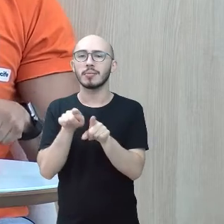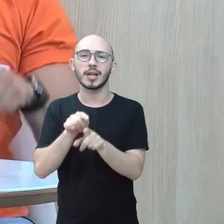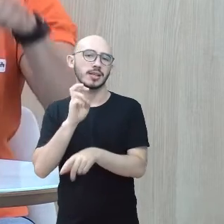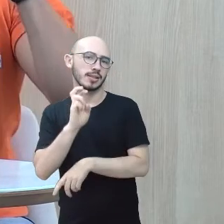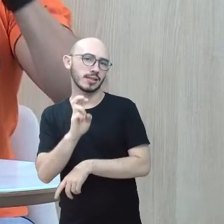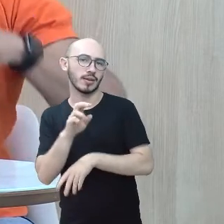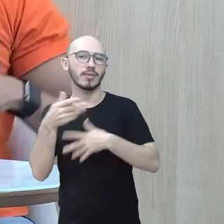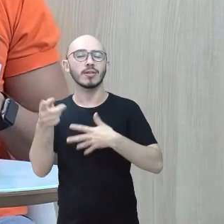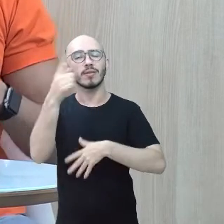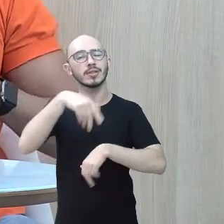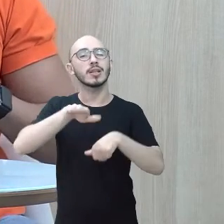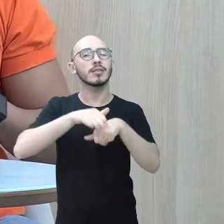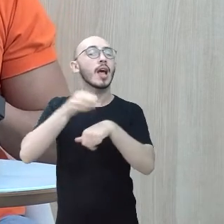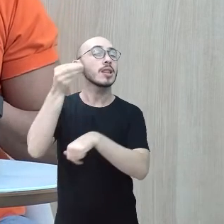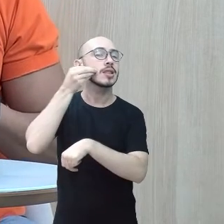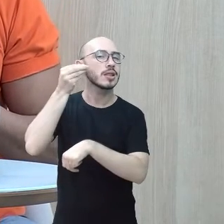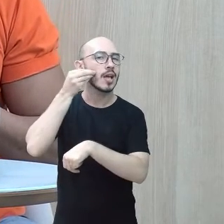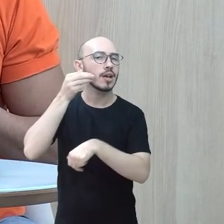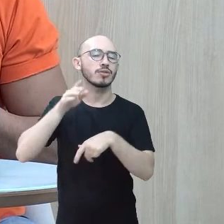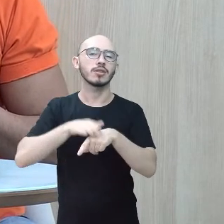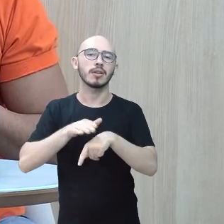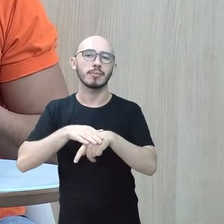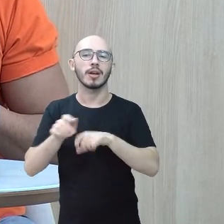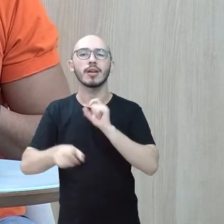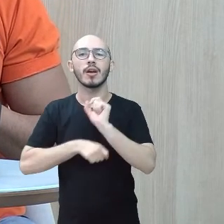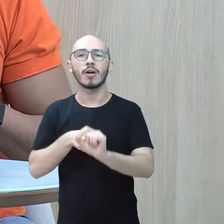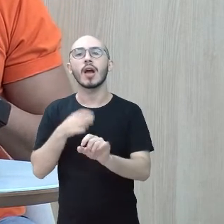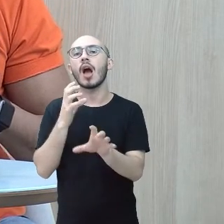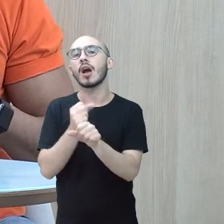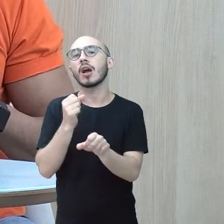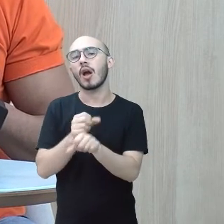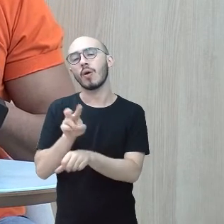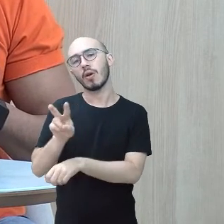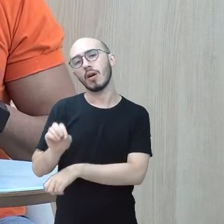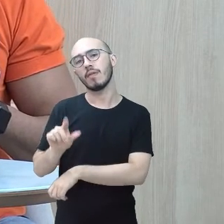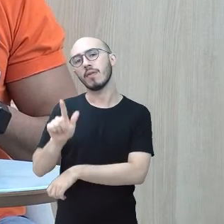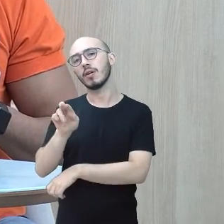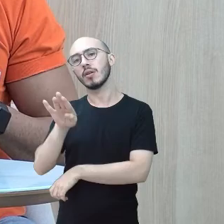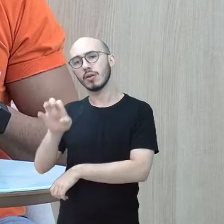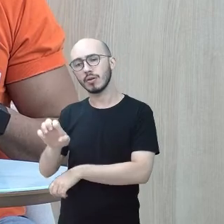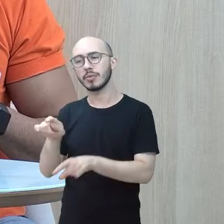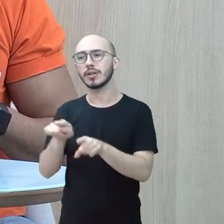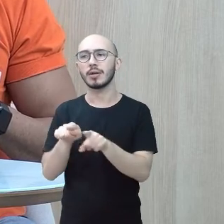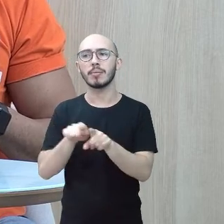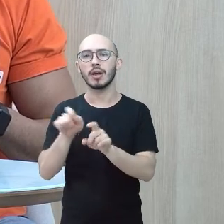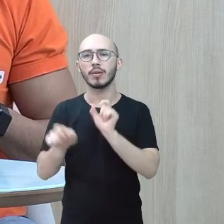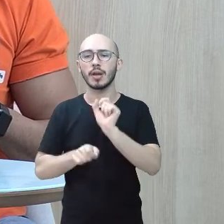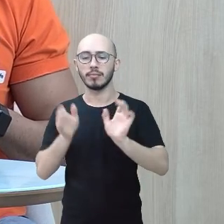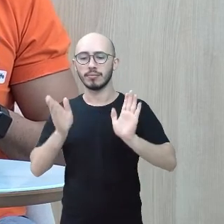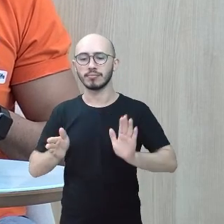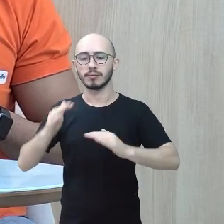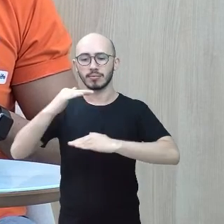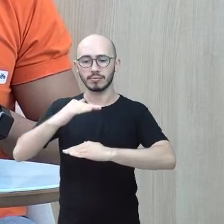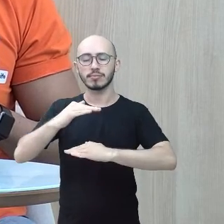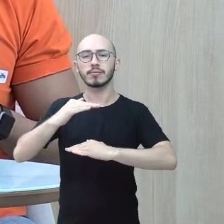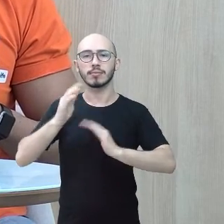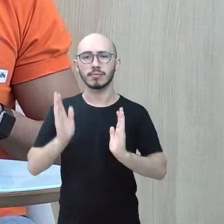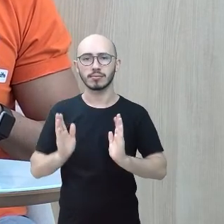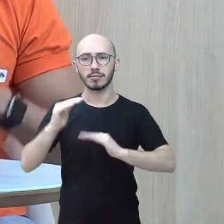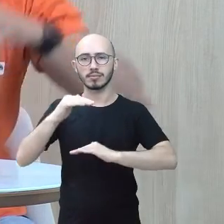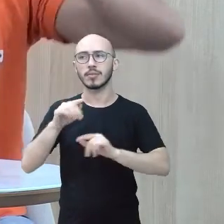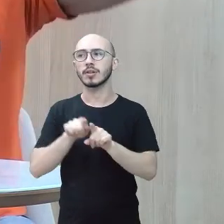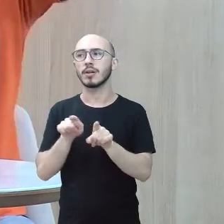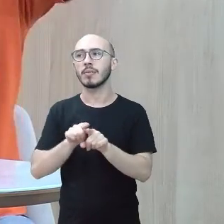5. Faça esse teste também para o cálculo do volume, tá bom? Um volume de um cubo, você vai encontrar também lá a